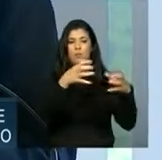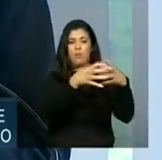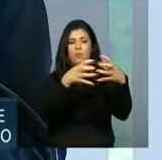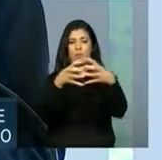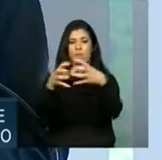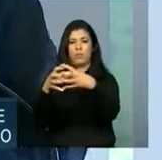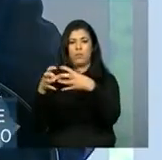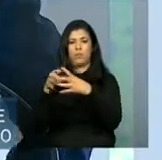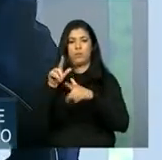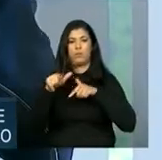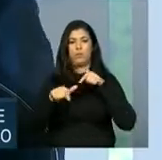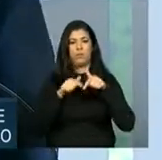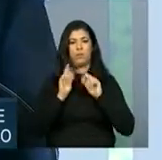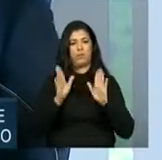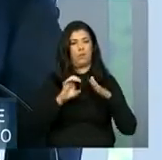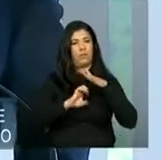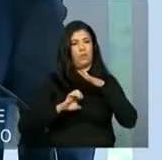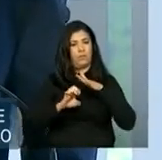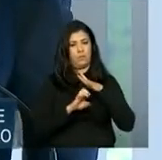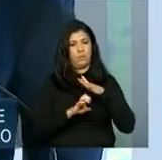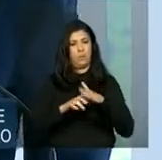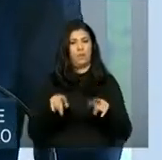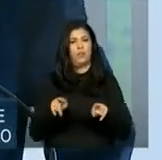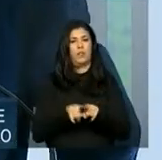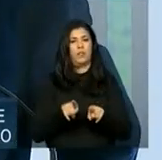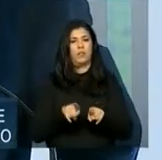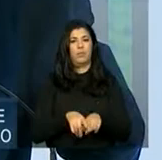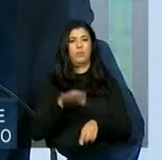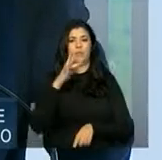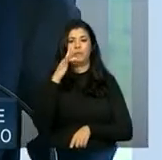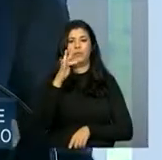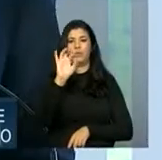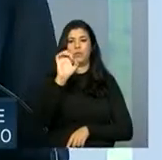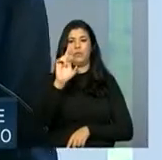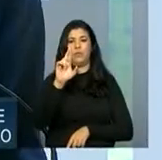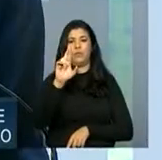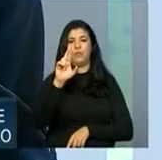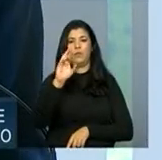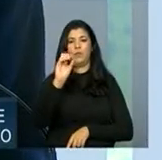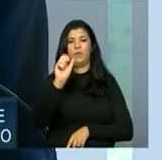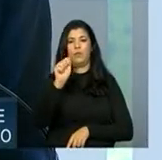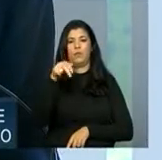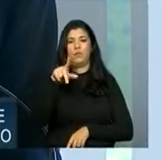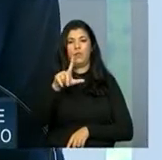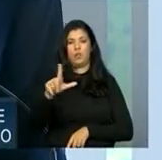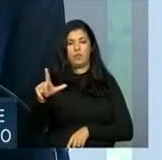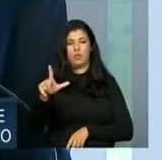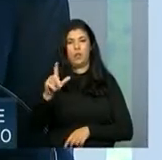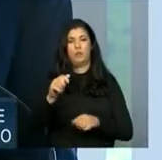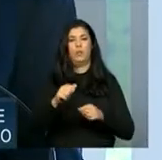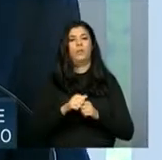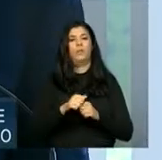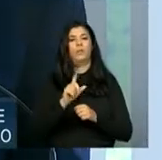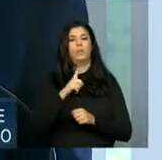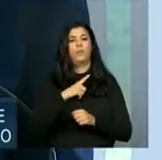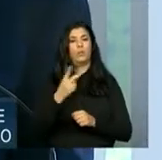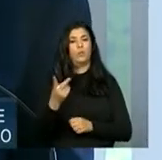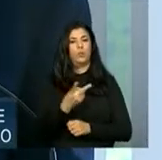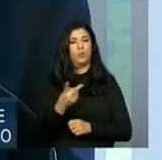trabalhos seja com short trabalhando e o ferro anel junto ao Rodoanel